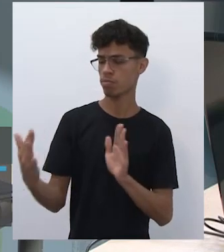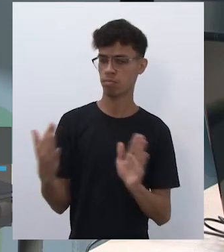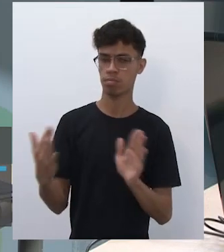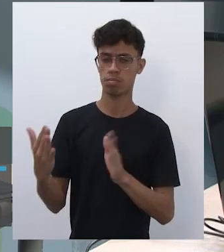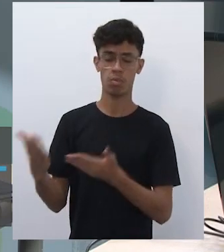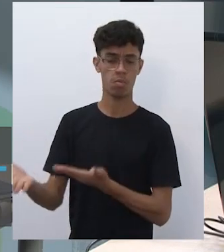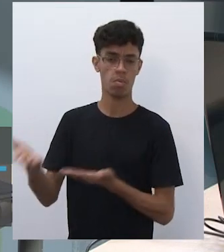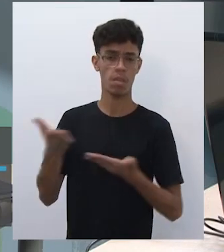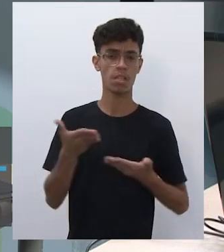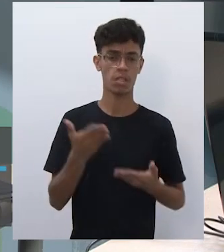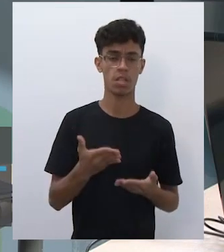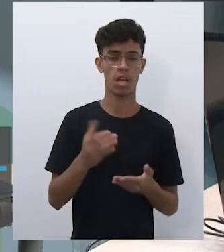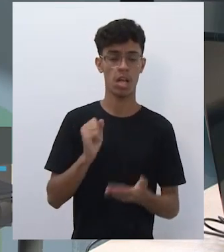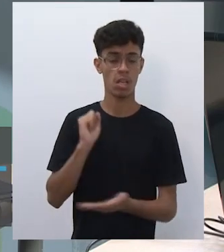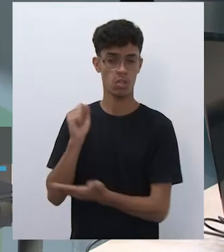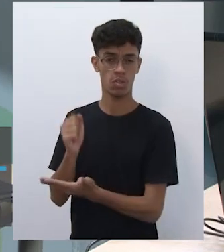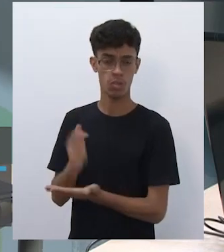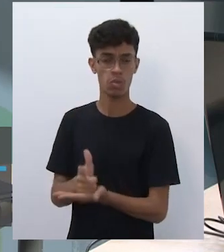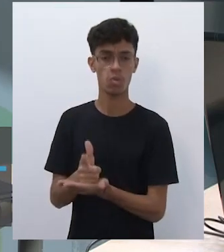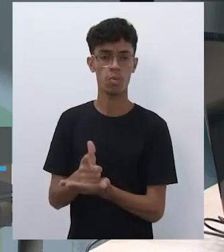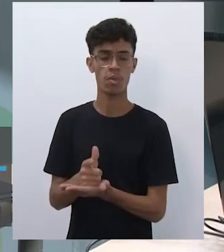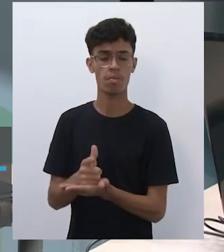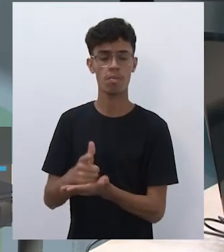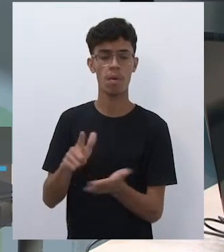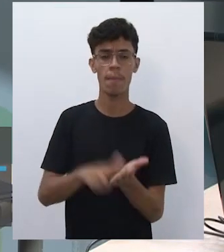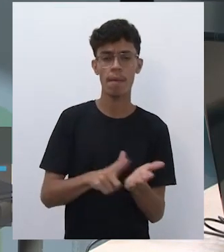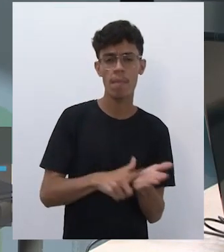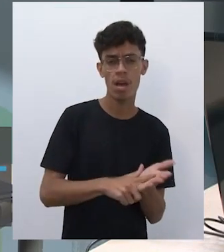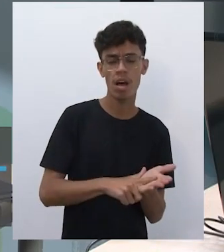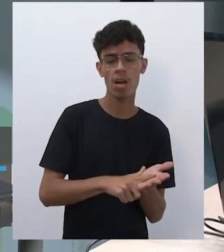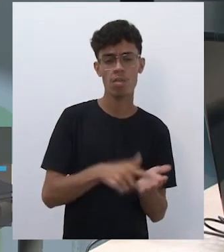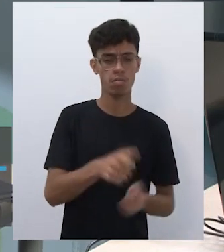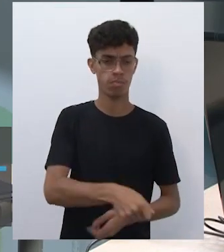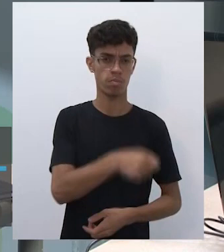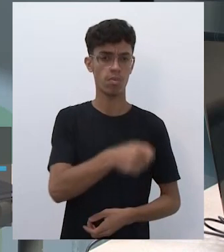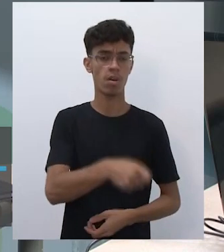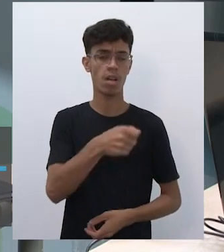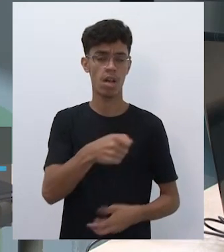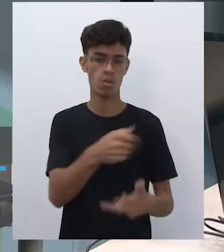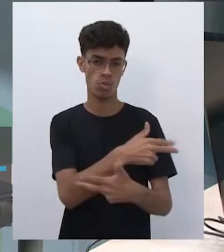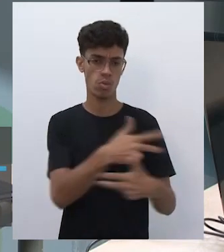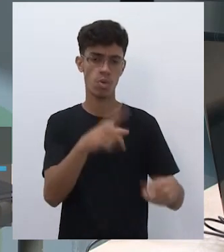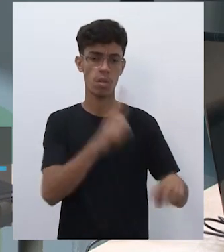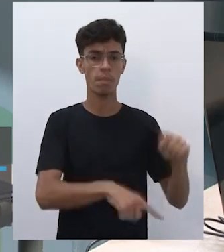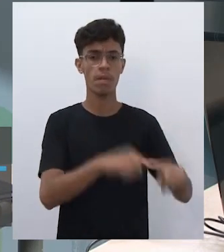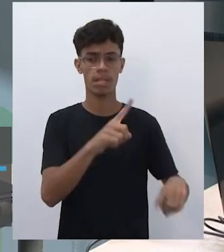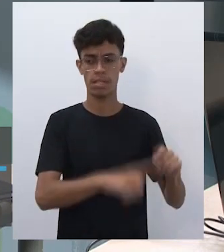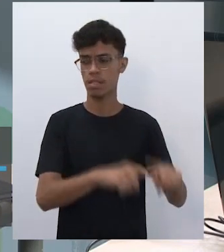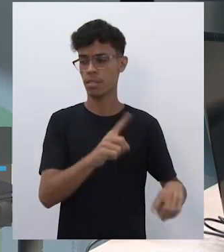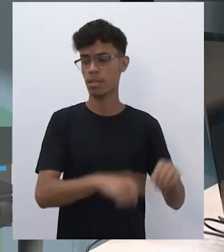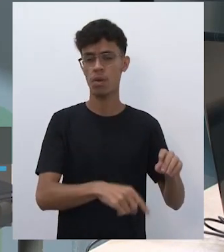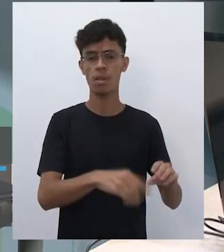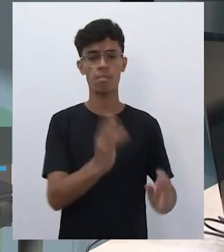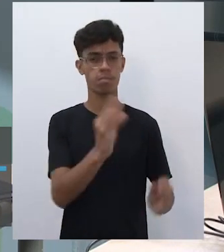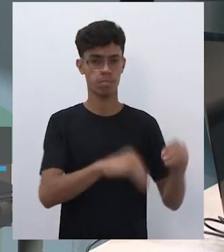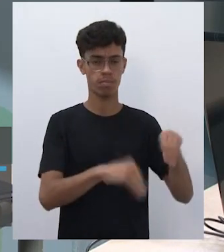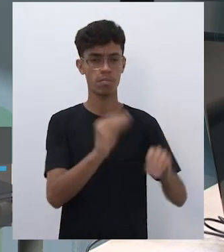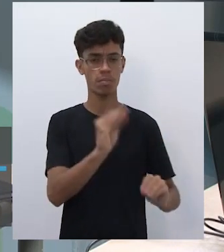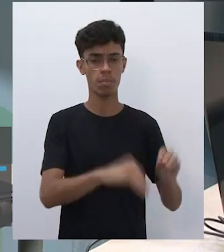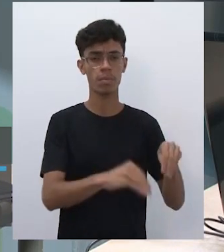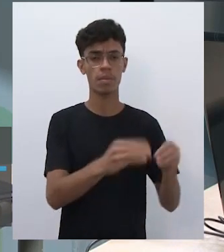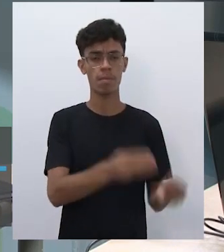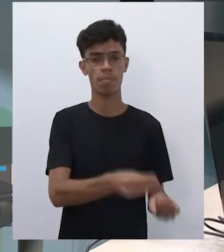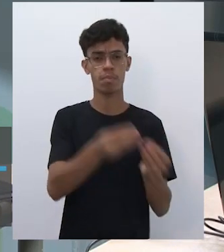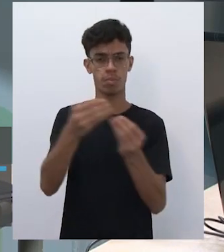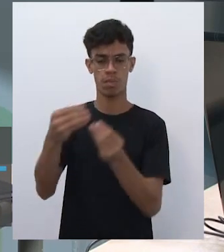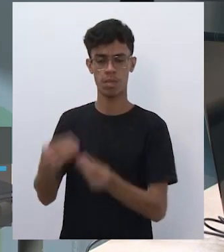que de repente ela compra lá o plástico para gerar pega a matéria-prima para gerar